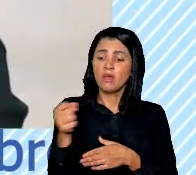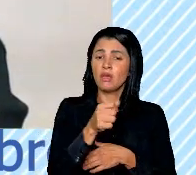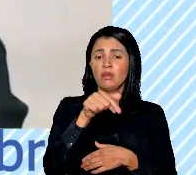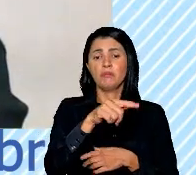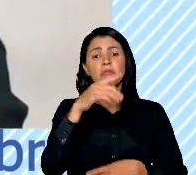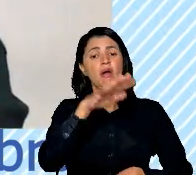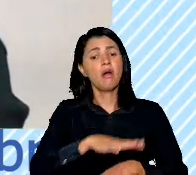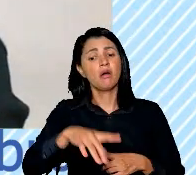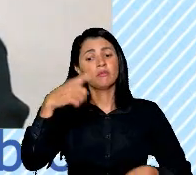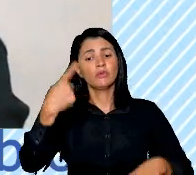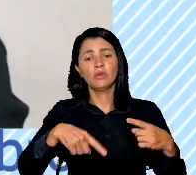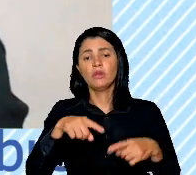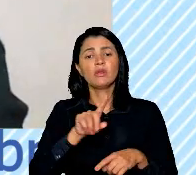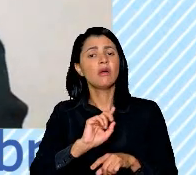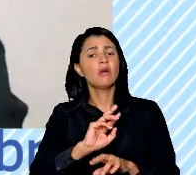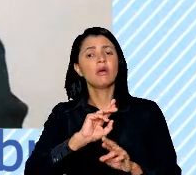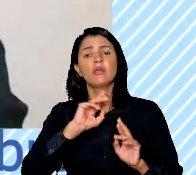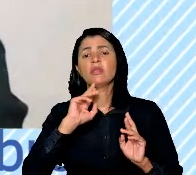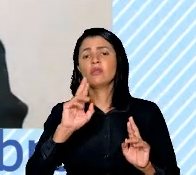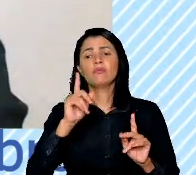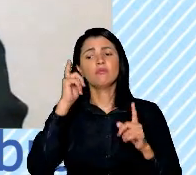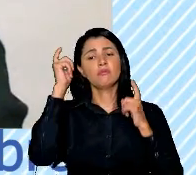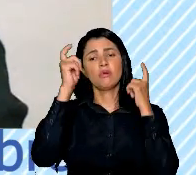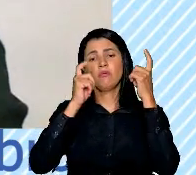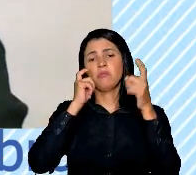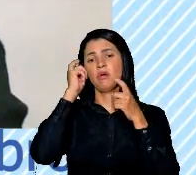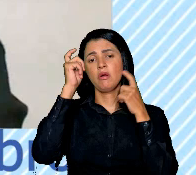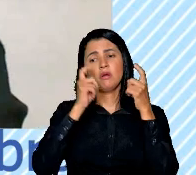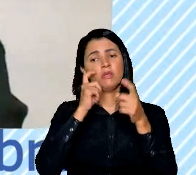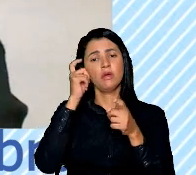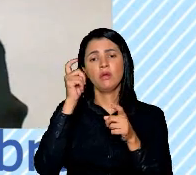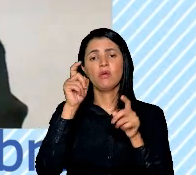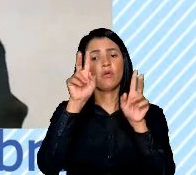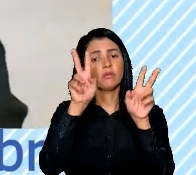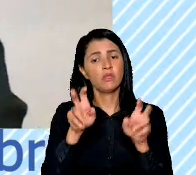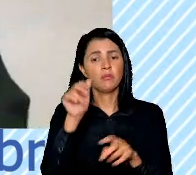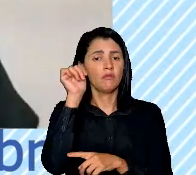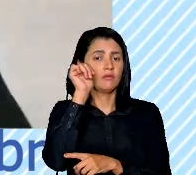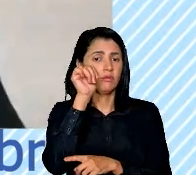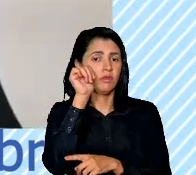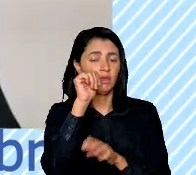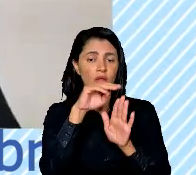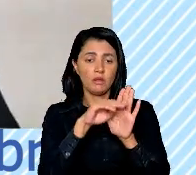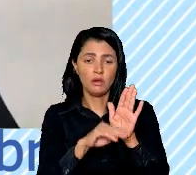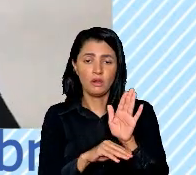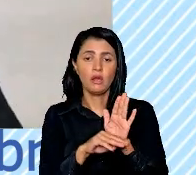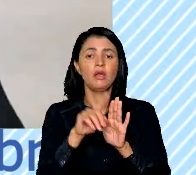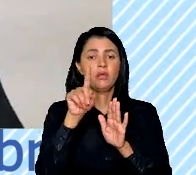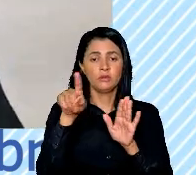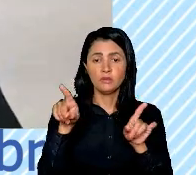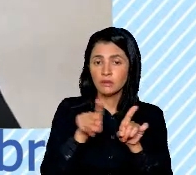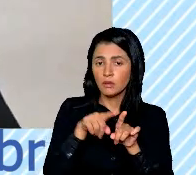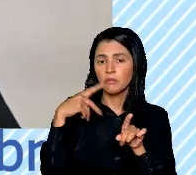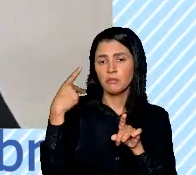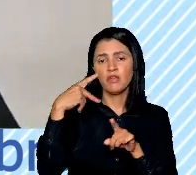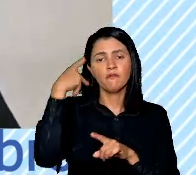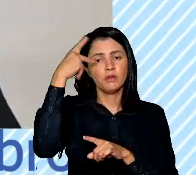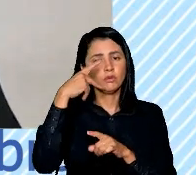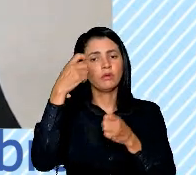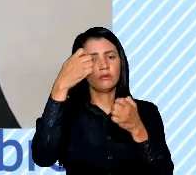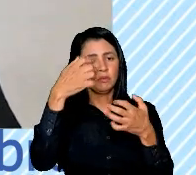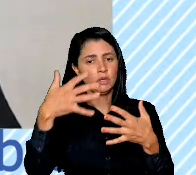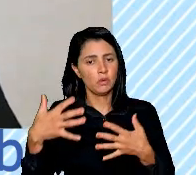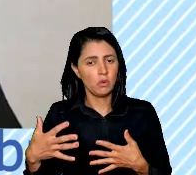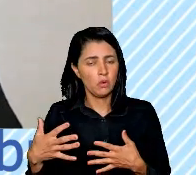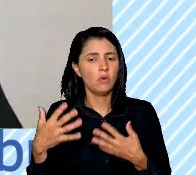política, elas não são preocupadas com a pauta feminina, né? Então, isso foi também tocado pela vereadora, né,